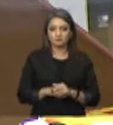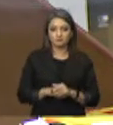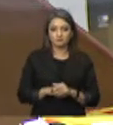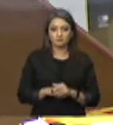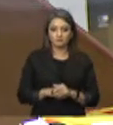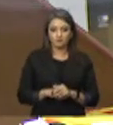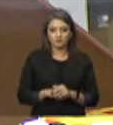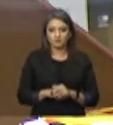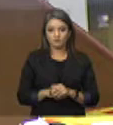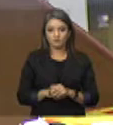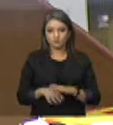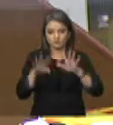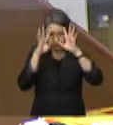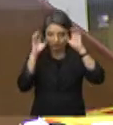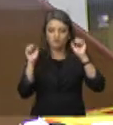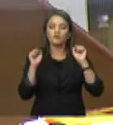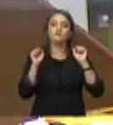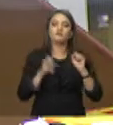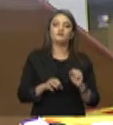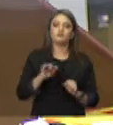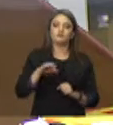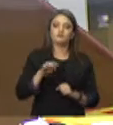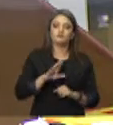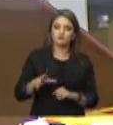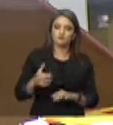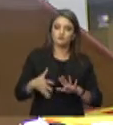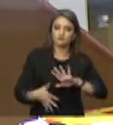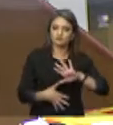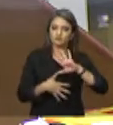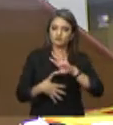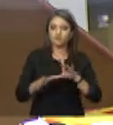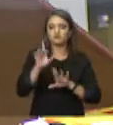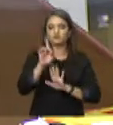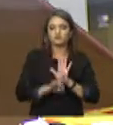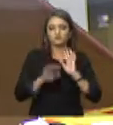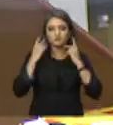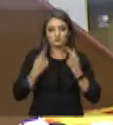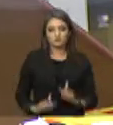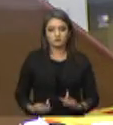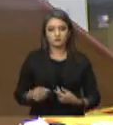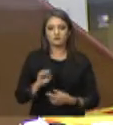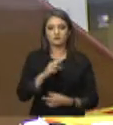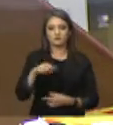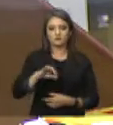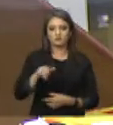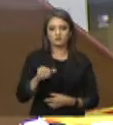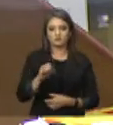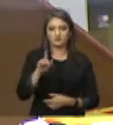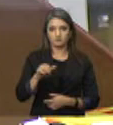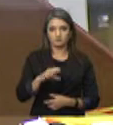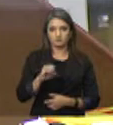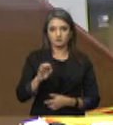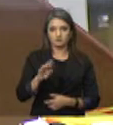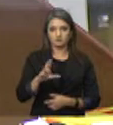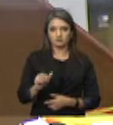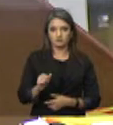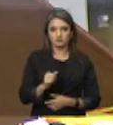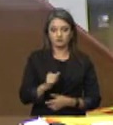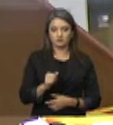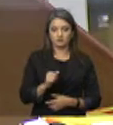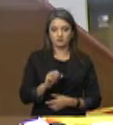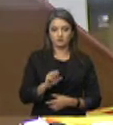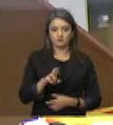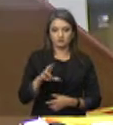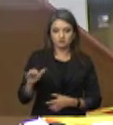de direitos humanos caso dela tribunal condição e para com 68 São José da Costa Rica tem Rio de Janeiro 2001 já e